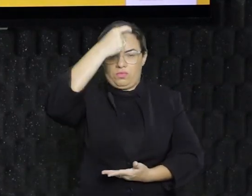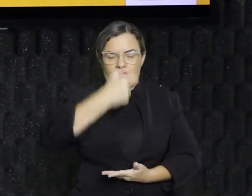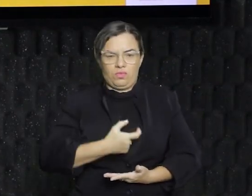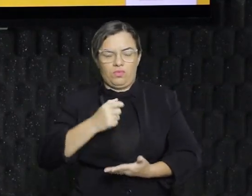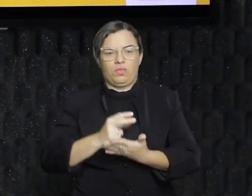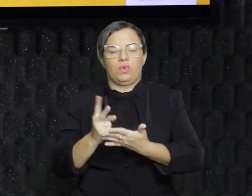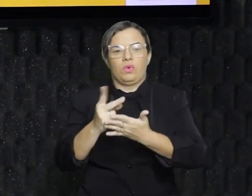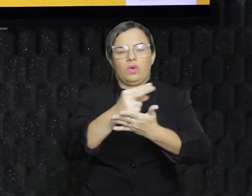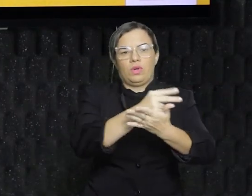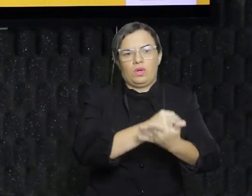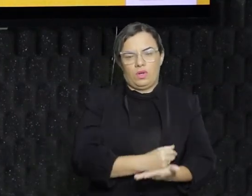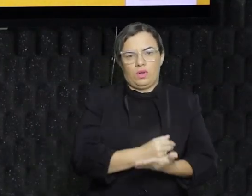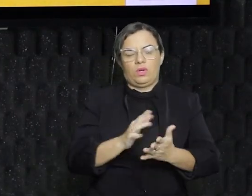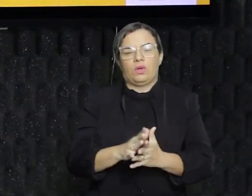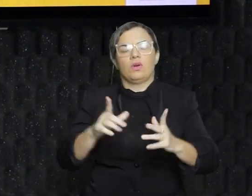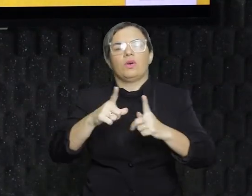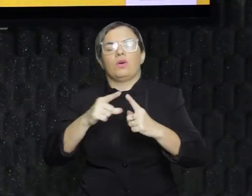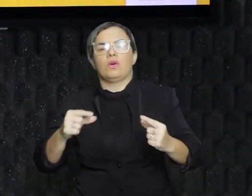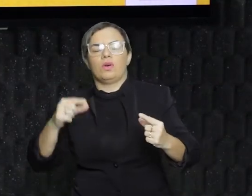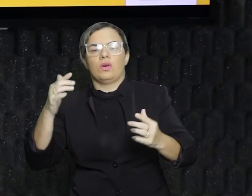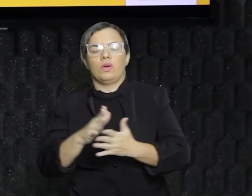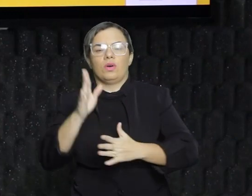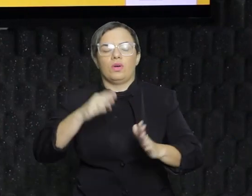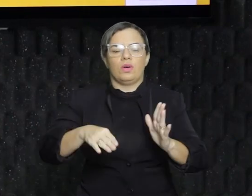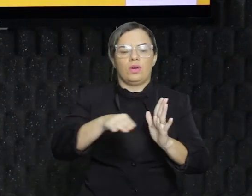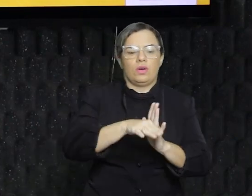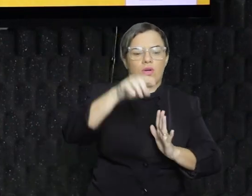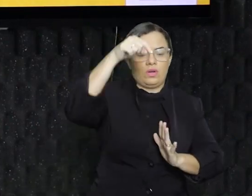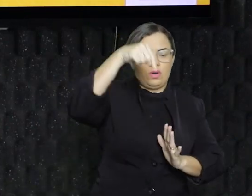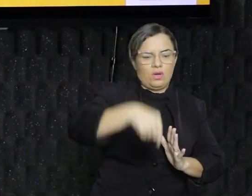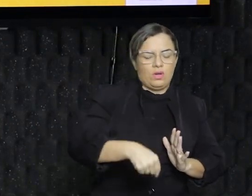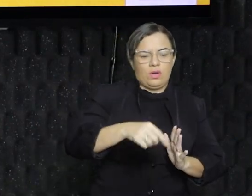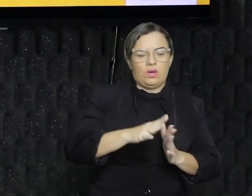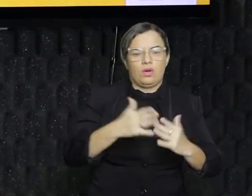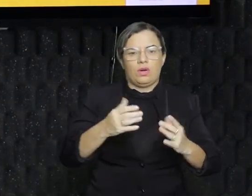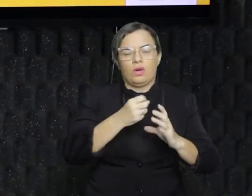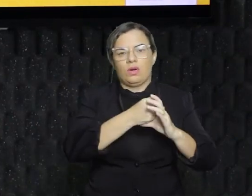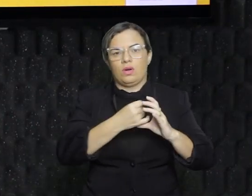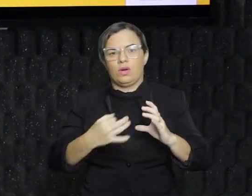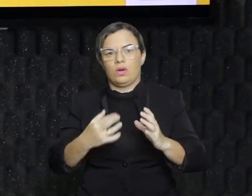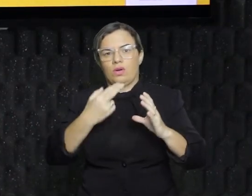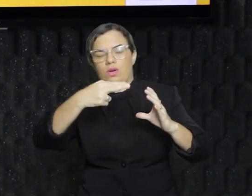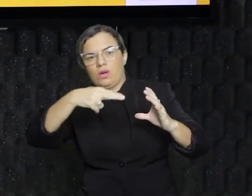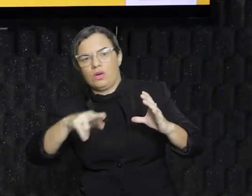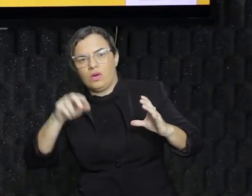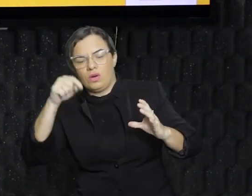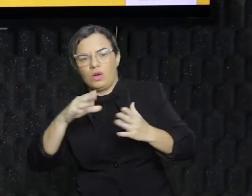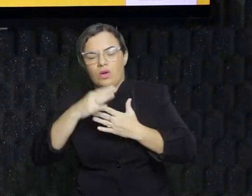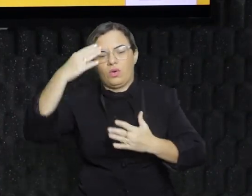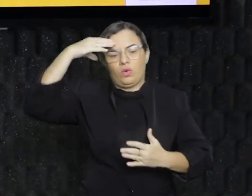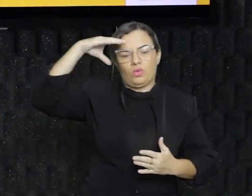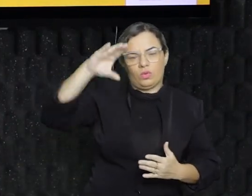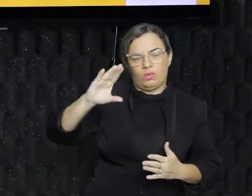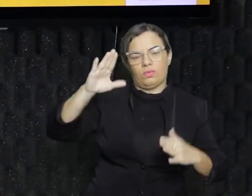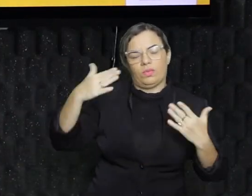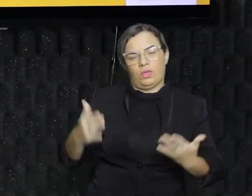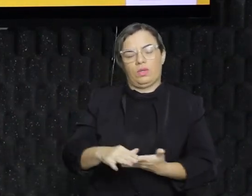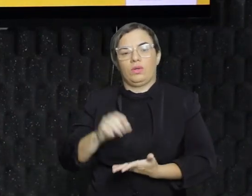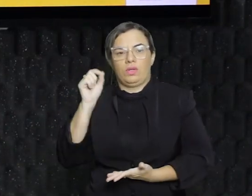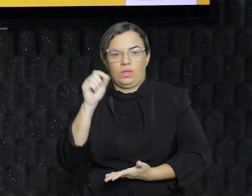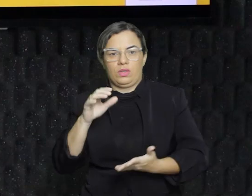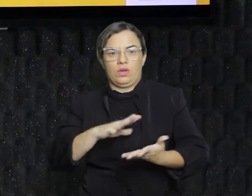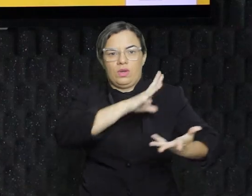desenho japonês, né? Que chegou aqui como um elemento econômico, mas também um elemento cultural. E isso